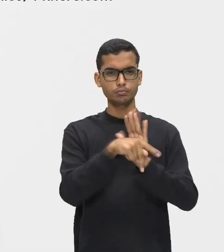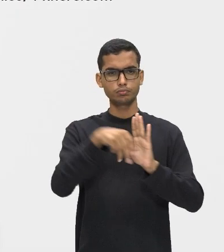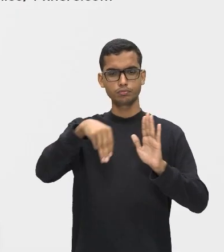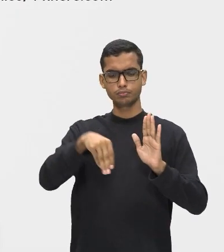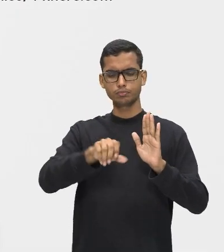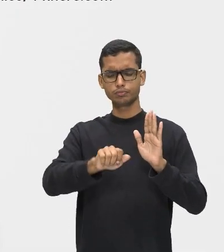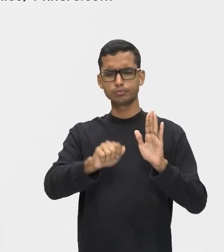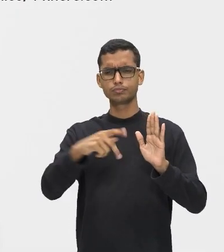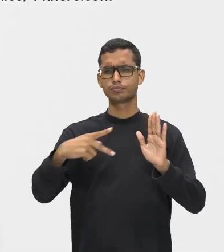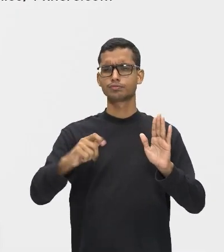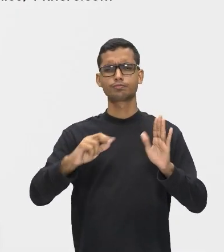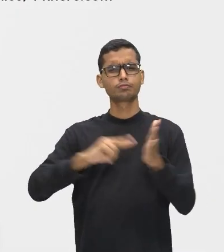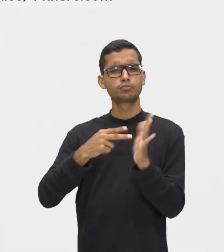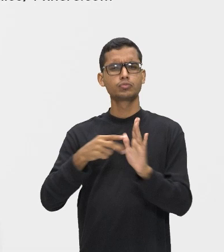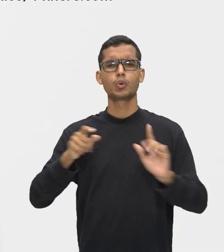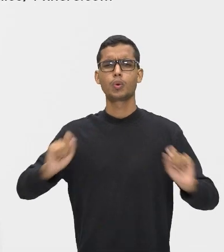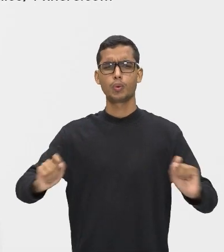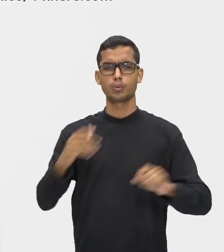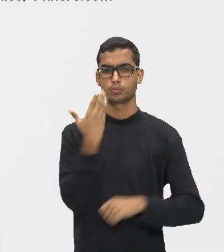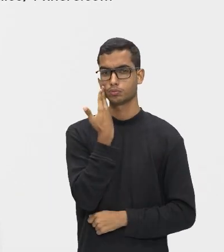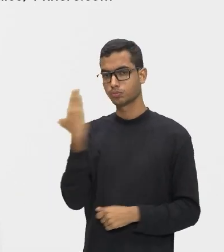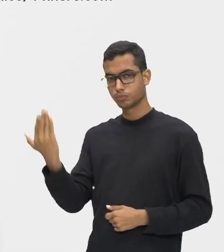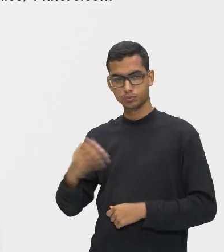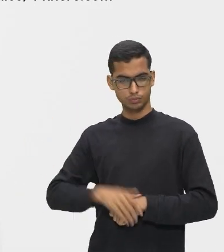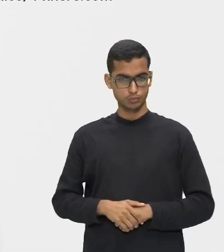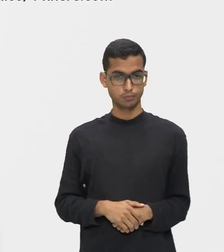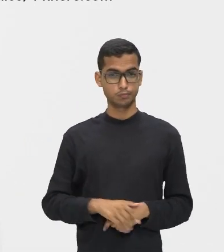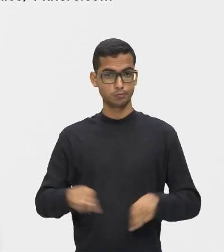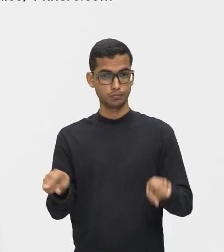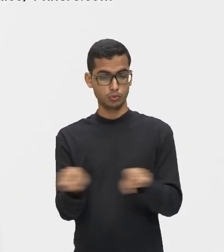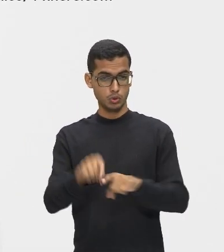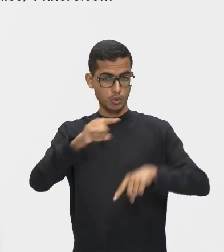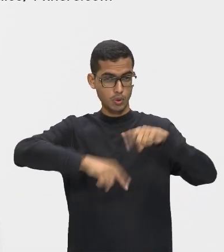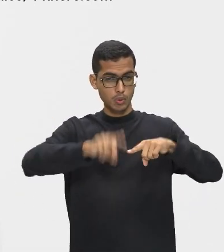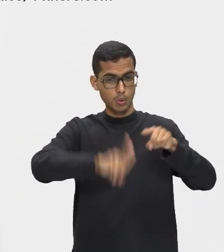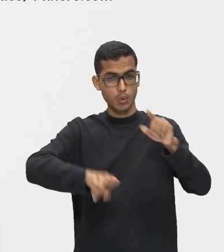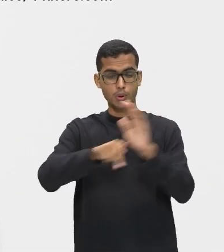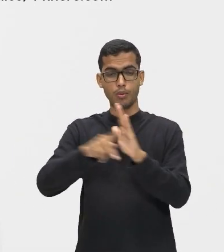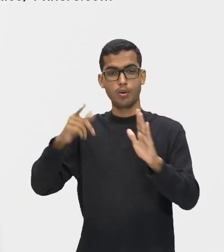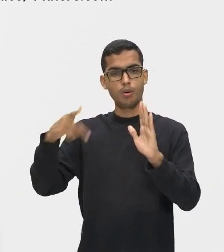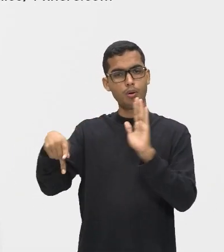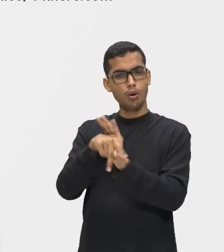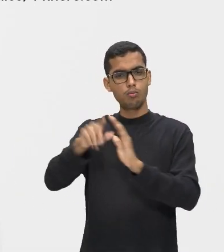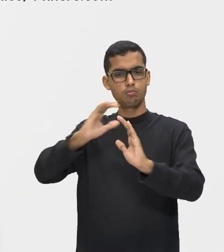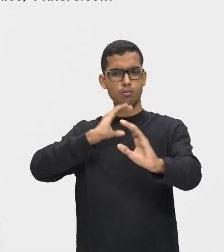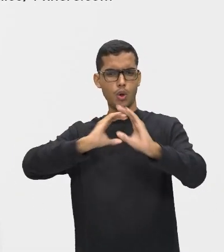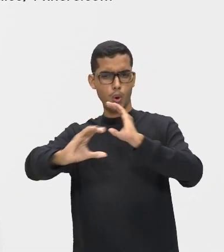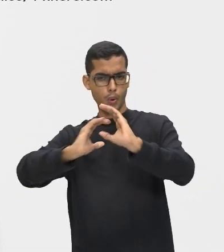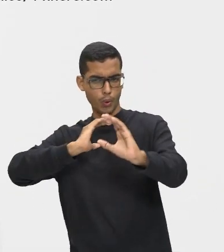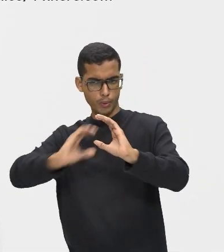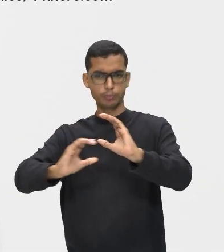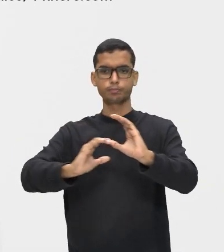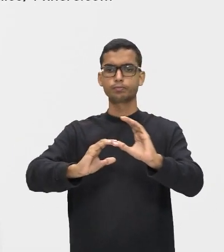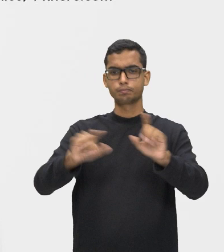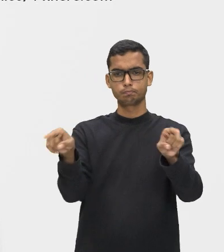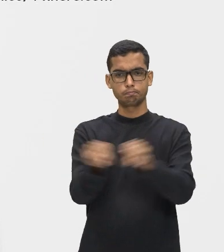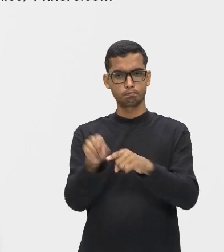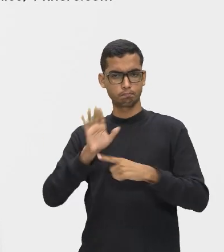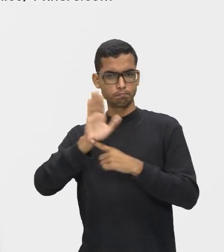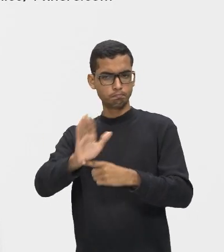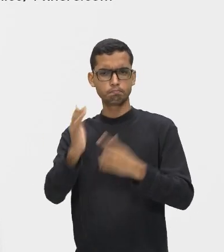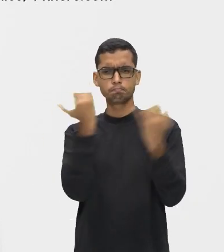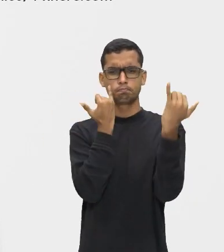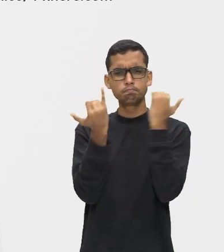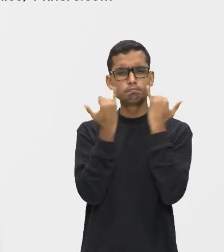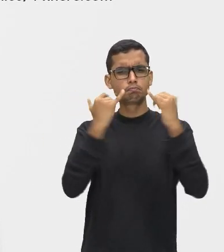são mapas? Os mapas são instrumentos de comunicação. Como eu falei, eles vão trazer alguma